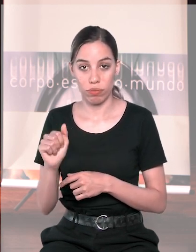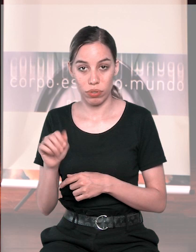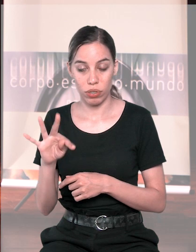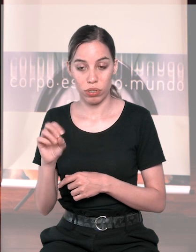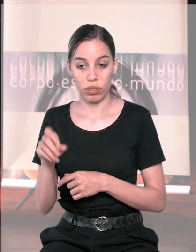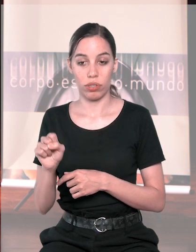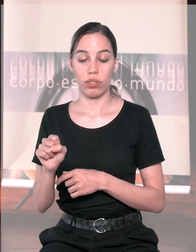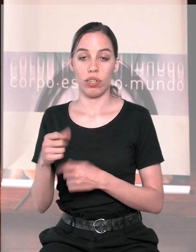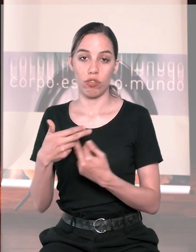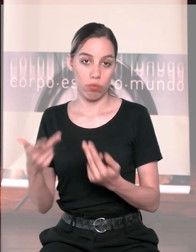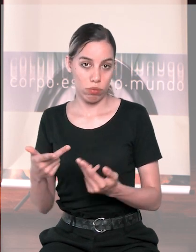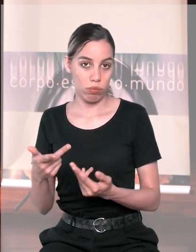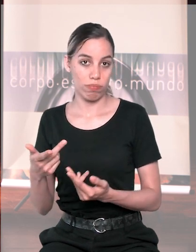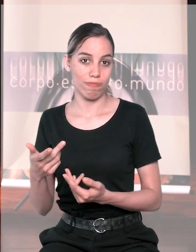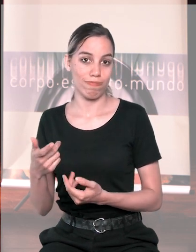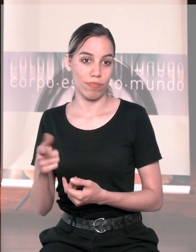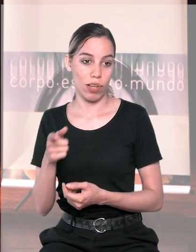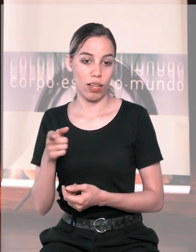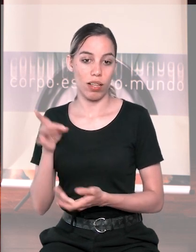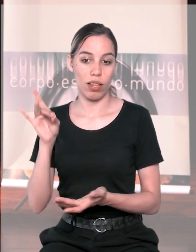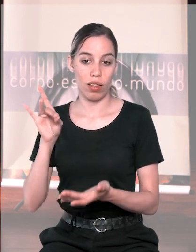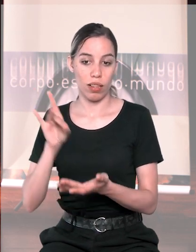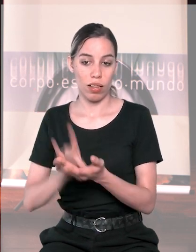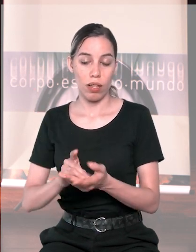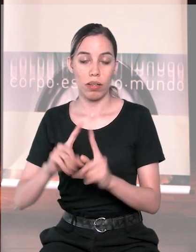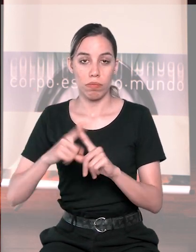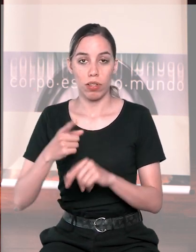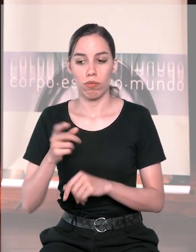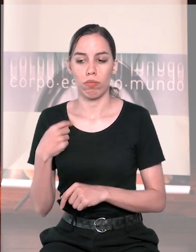fatos são a espuma das coisas e o que me interessa é o mar.